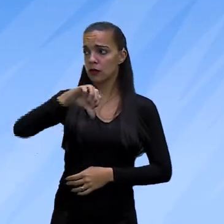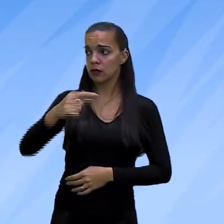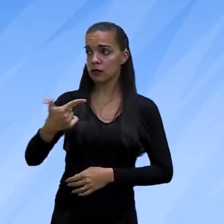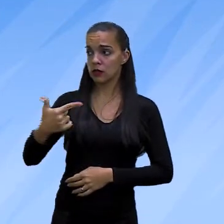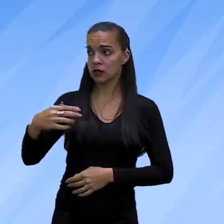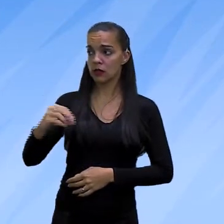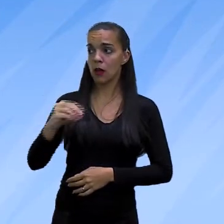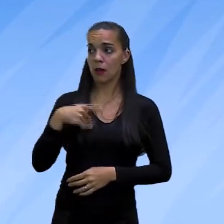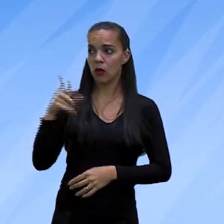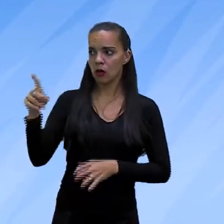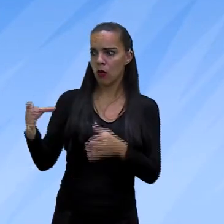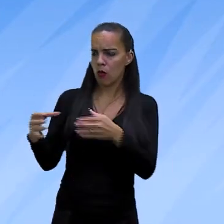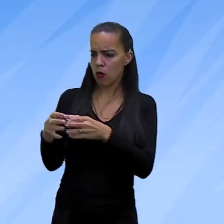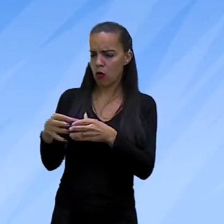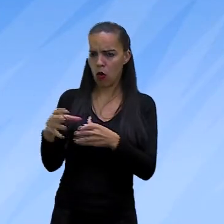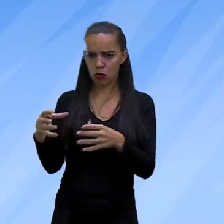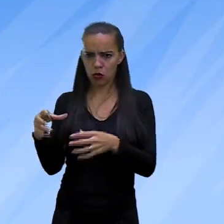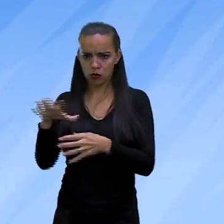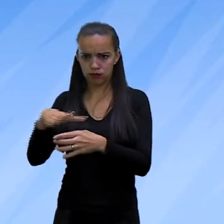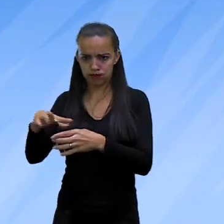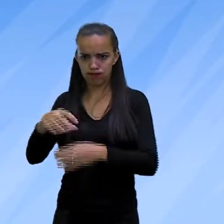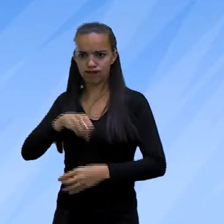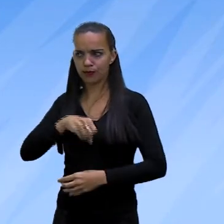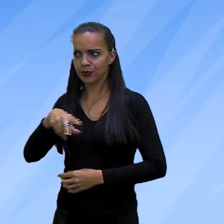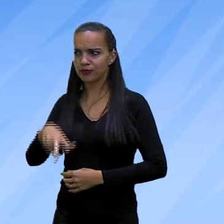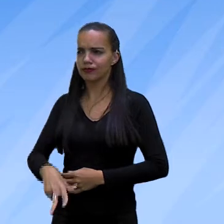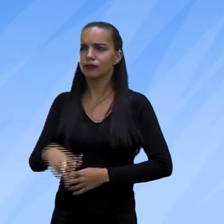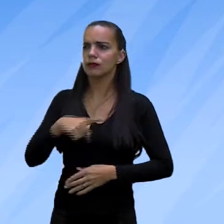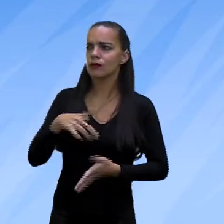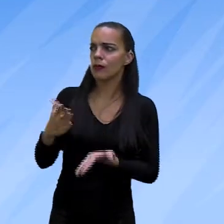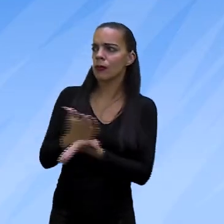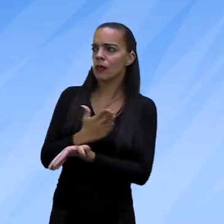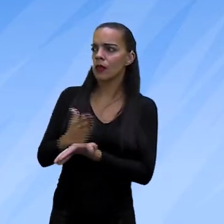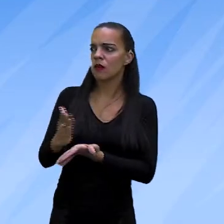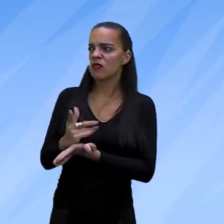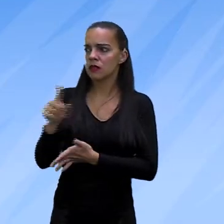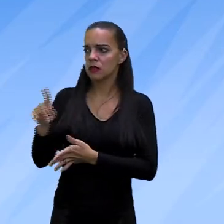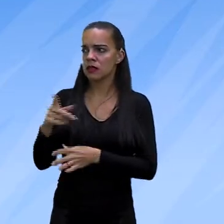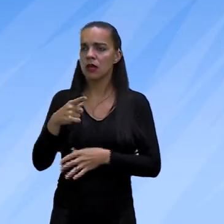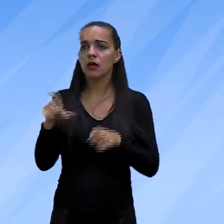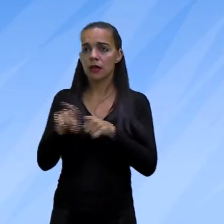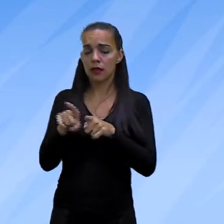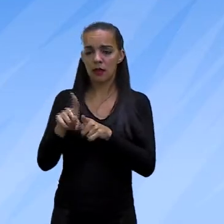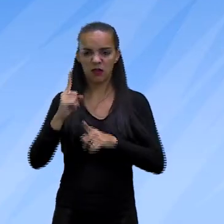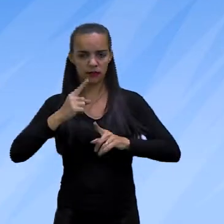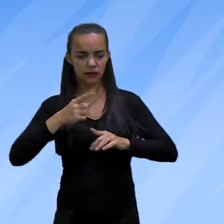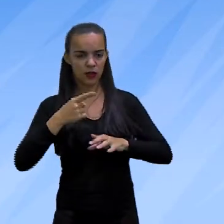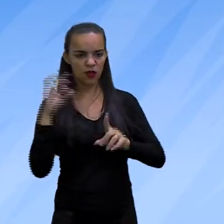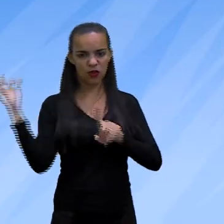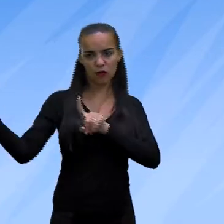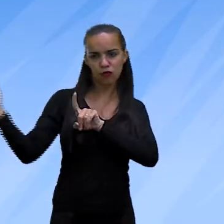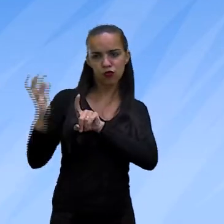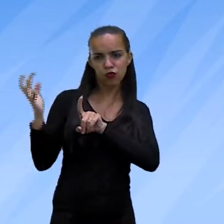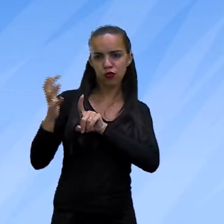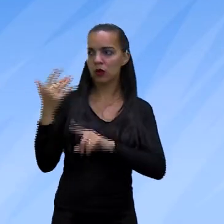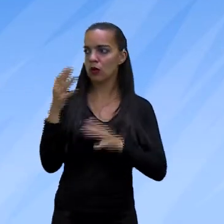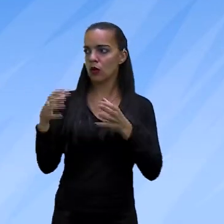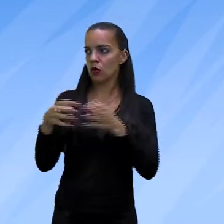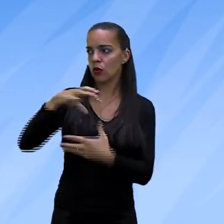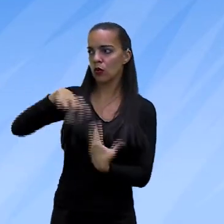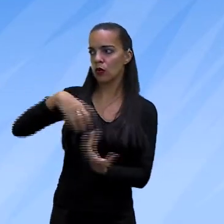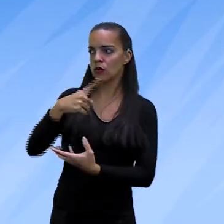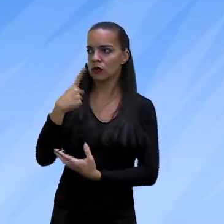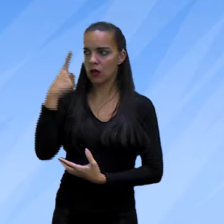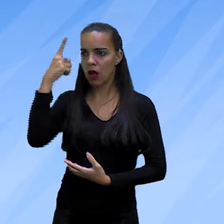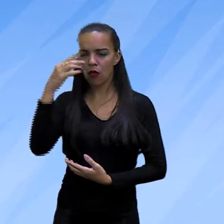organizado pela burguesia portuguesa, influenciado pela Revolução Francesa, que exigiu o retorno imediato de